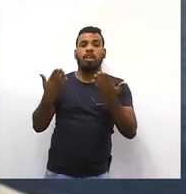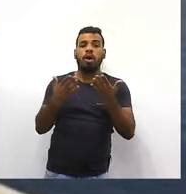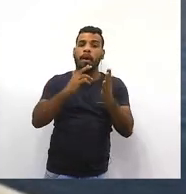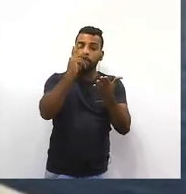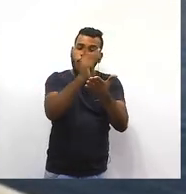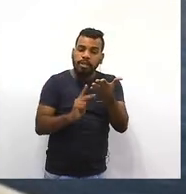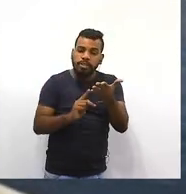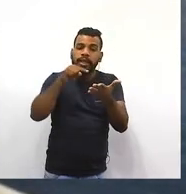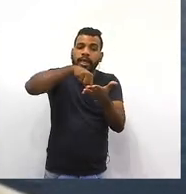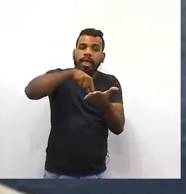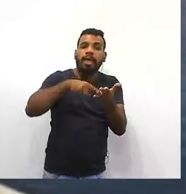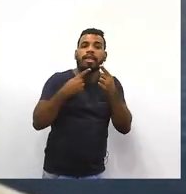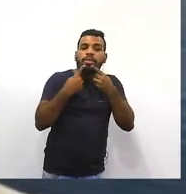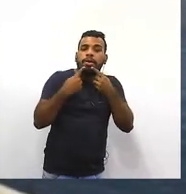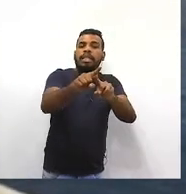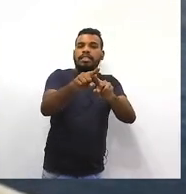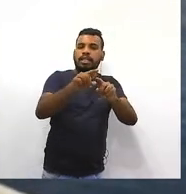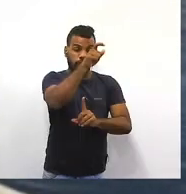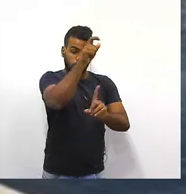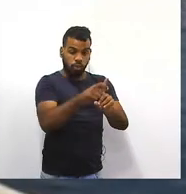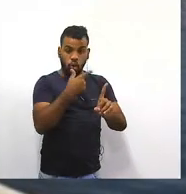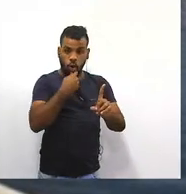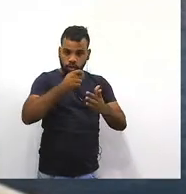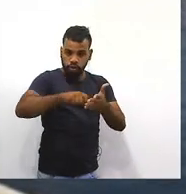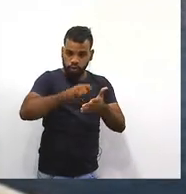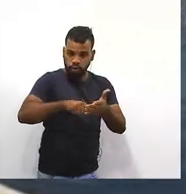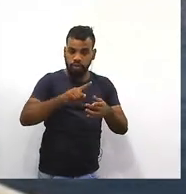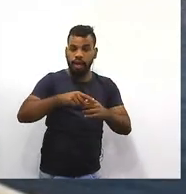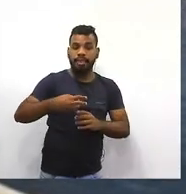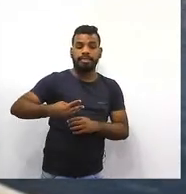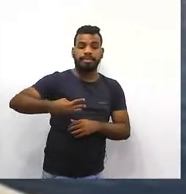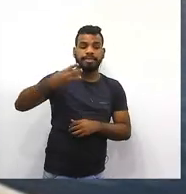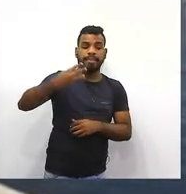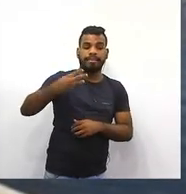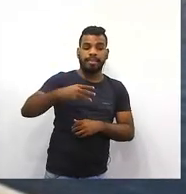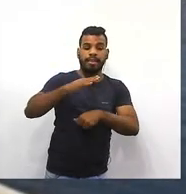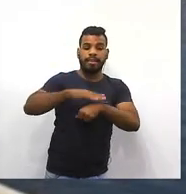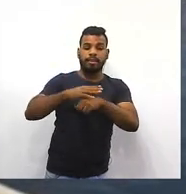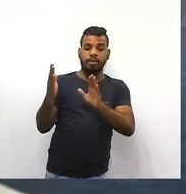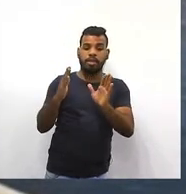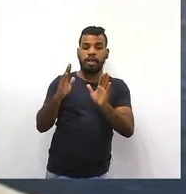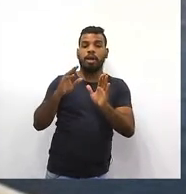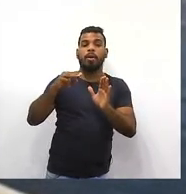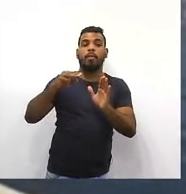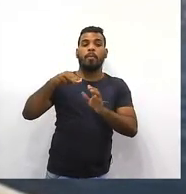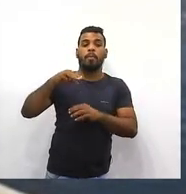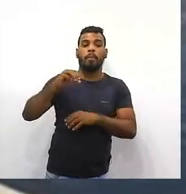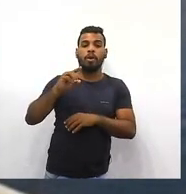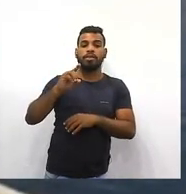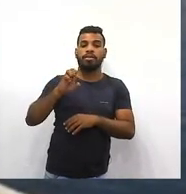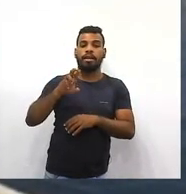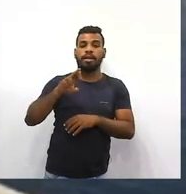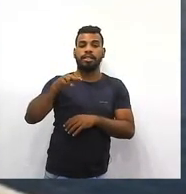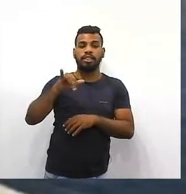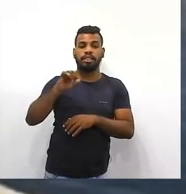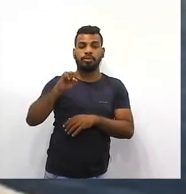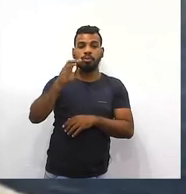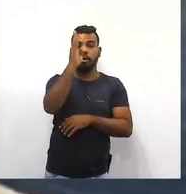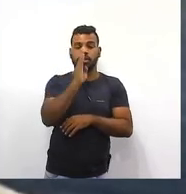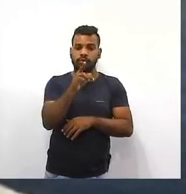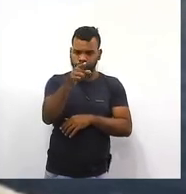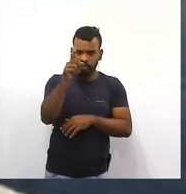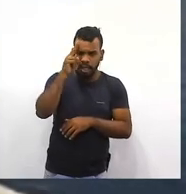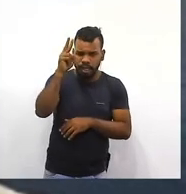social. Gente, é importante a gente lembrar a terceira geração do modernismo brasileiro. Vocês lembram disso? Vamos